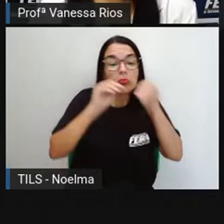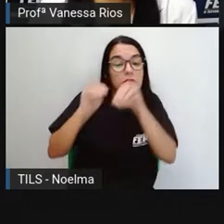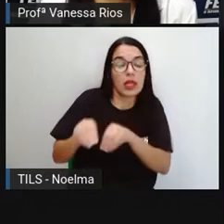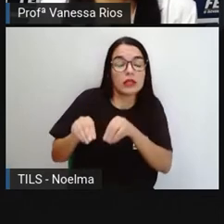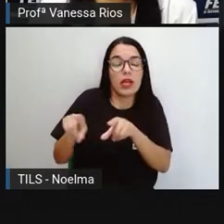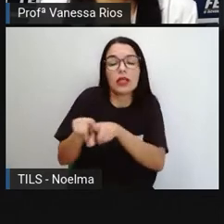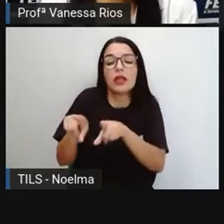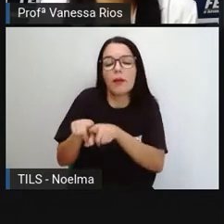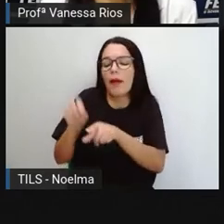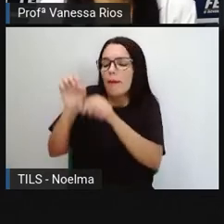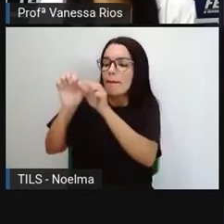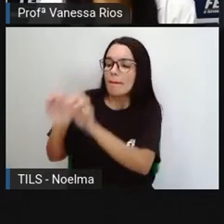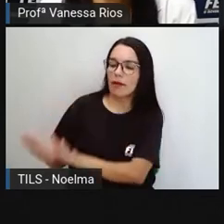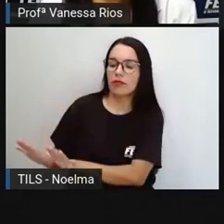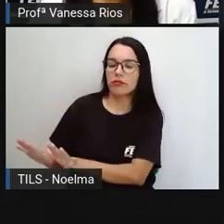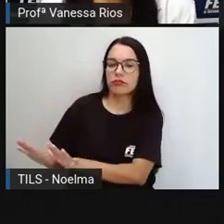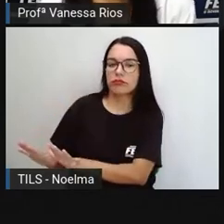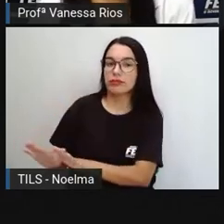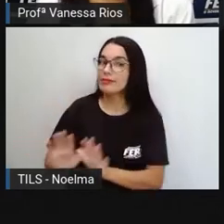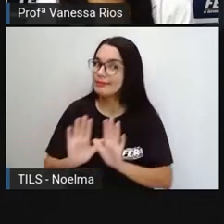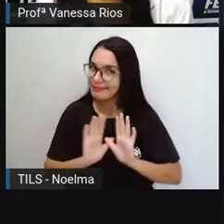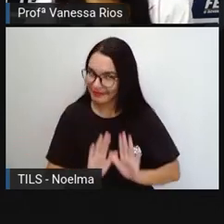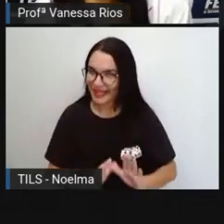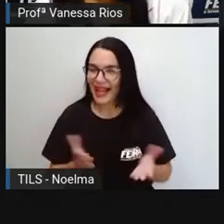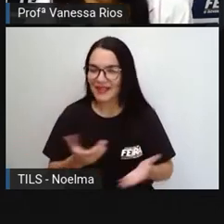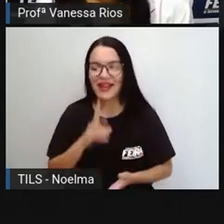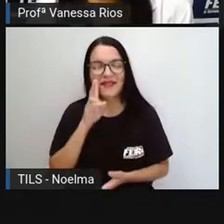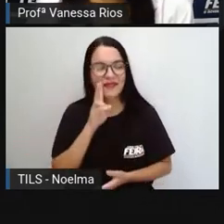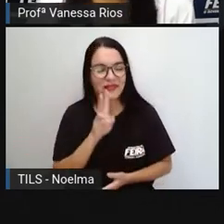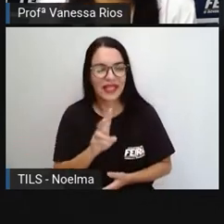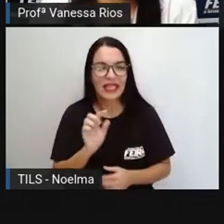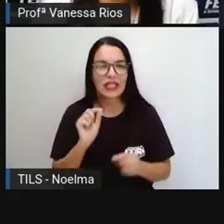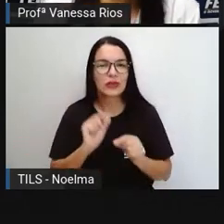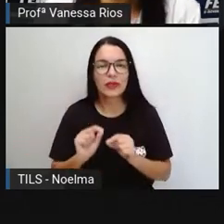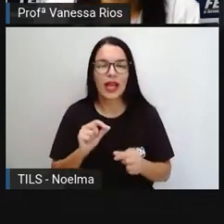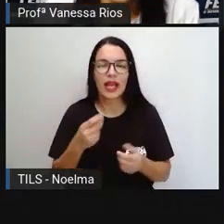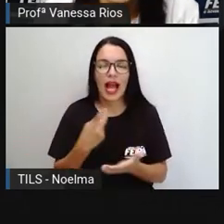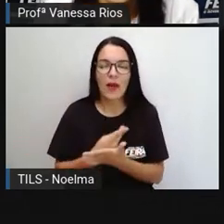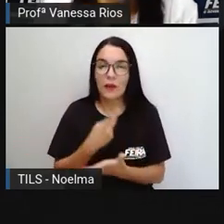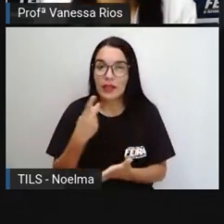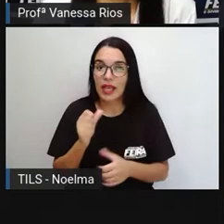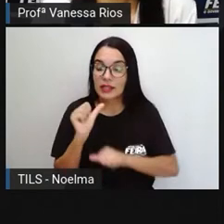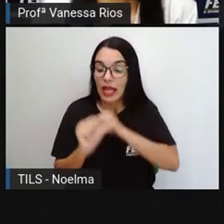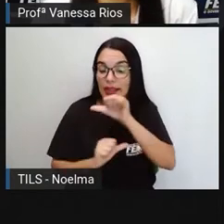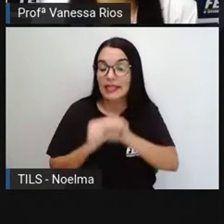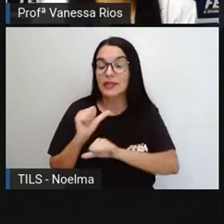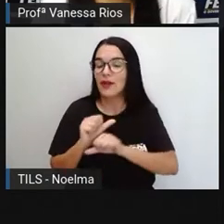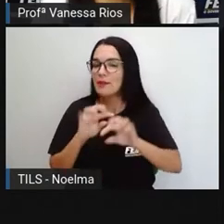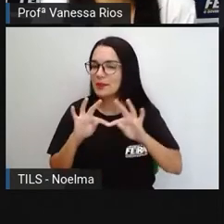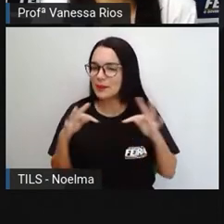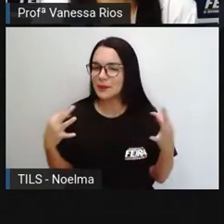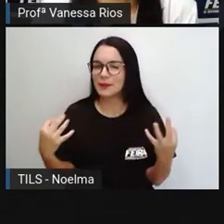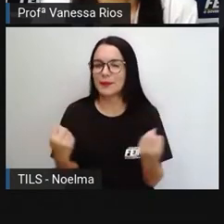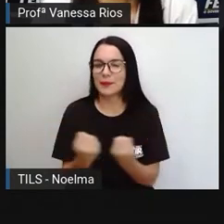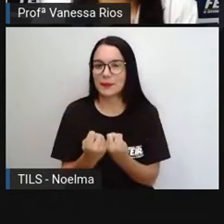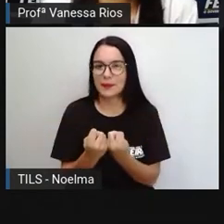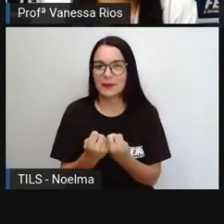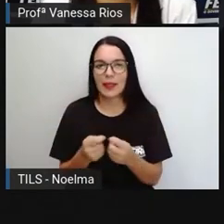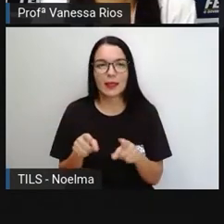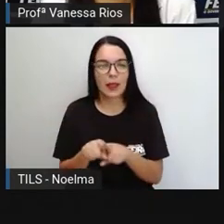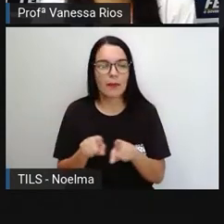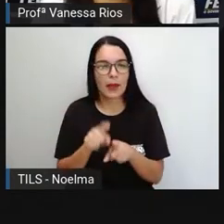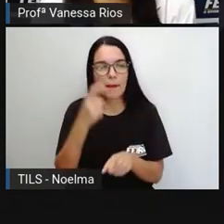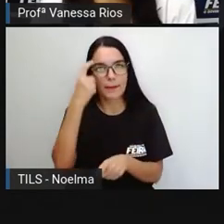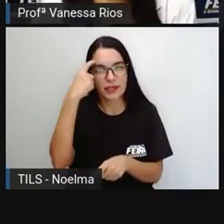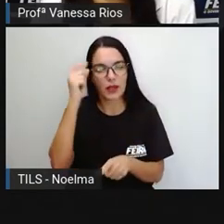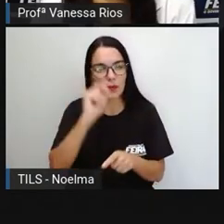que tudo acontece, né? Tudo se transforma. E isso aconteceu também quando a gente pensa em